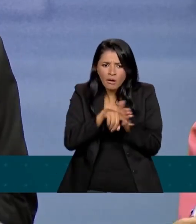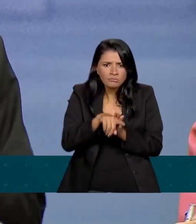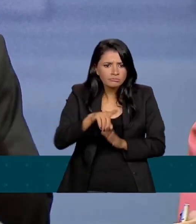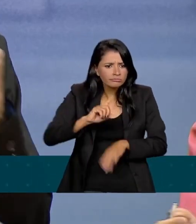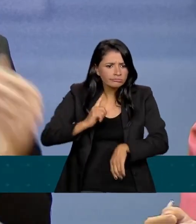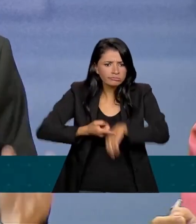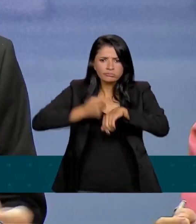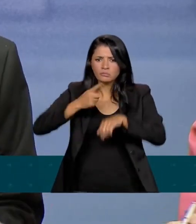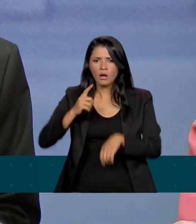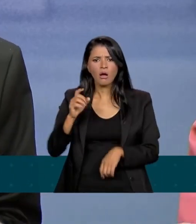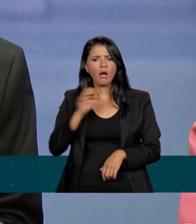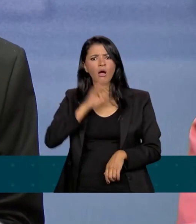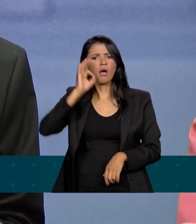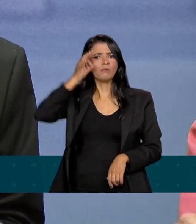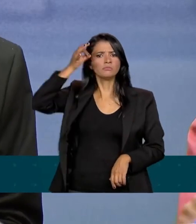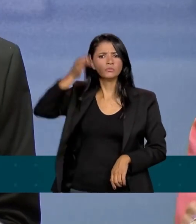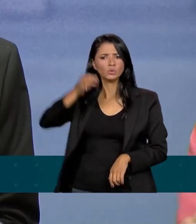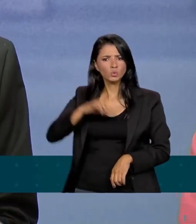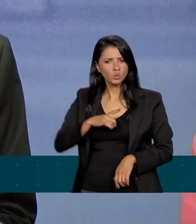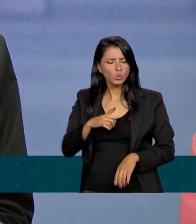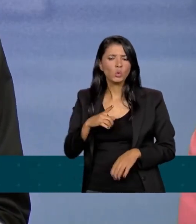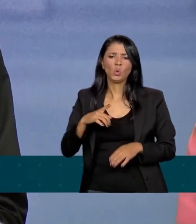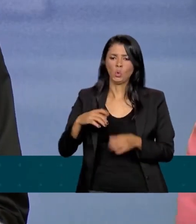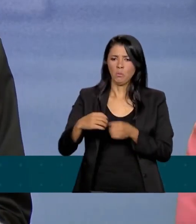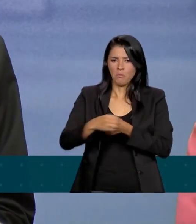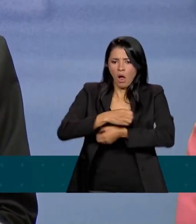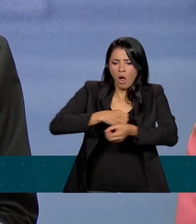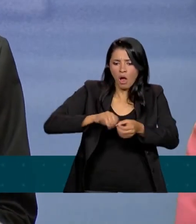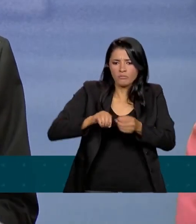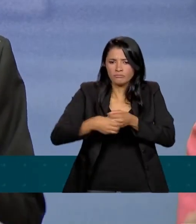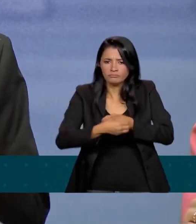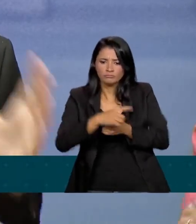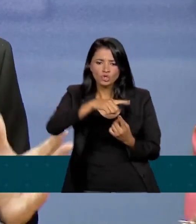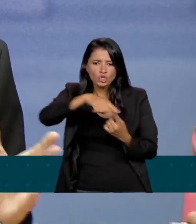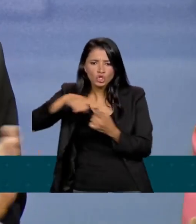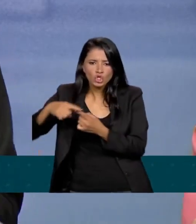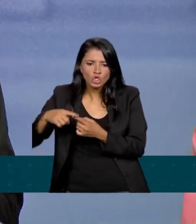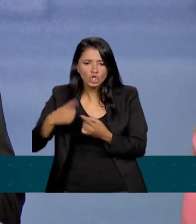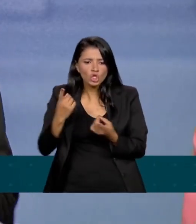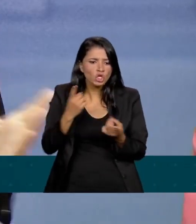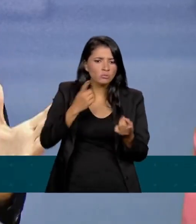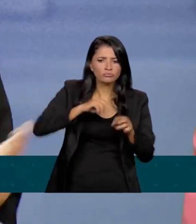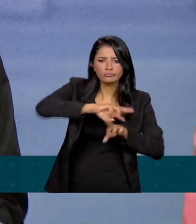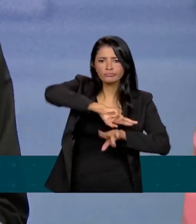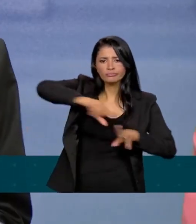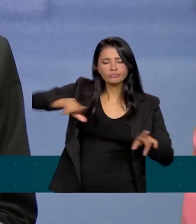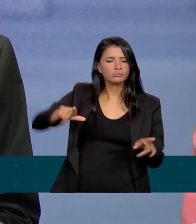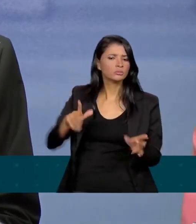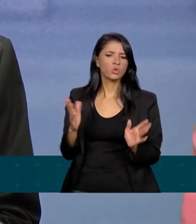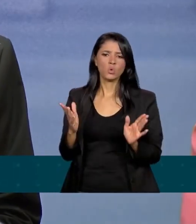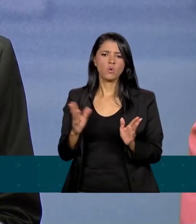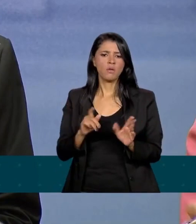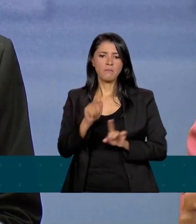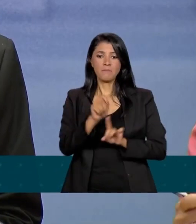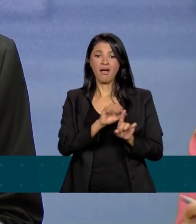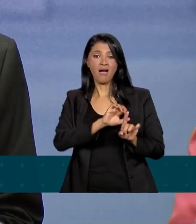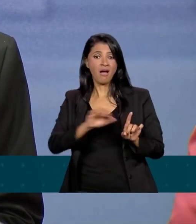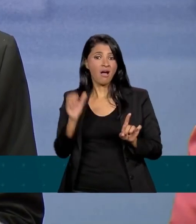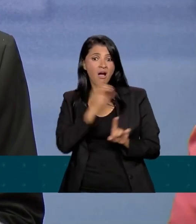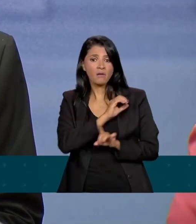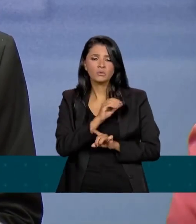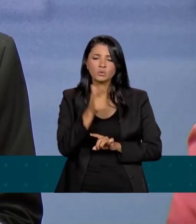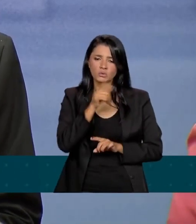né? Testes moleculares, testes genotípicos, fenotípicos, de todas as formas, em meses. E com